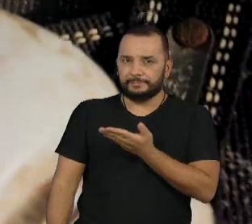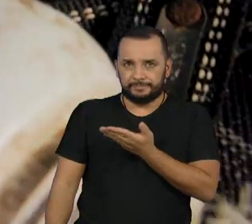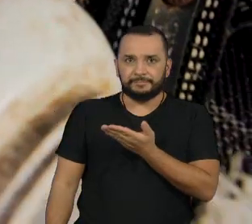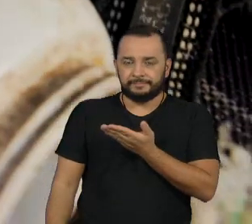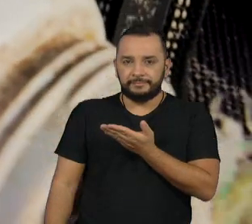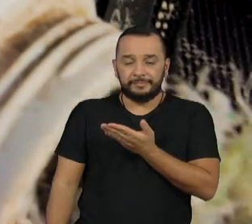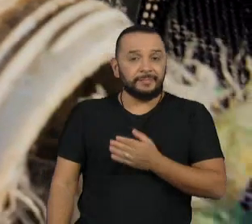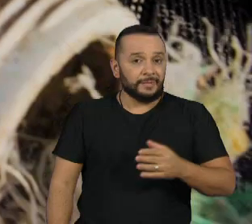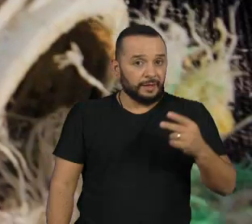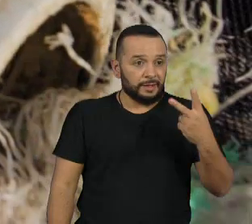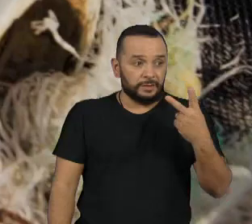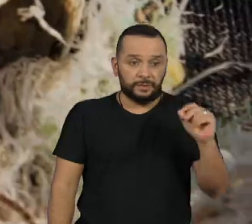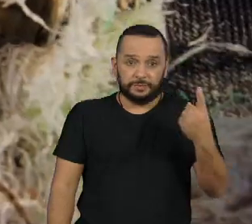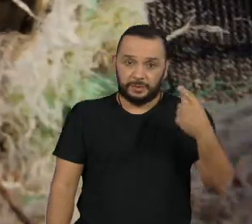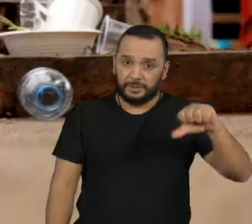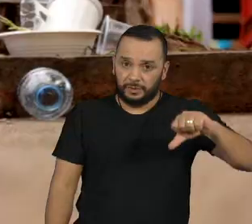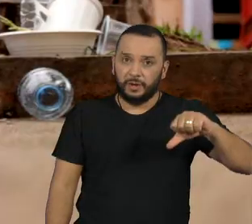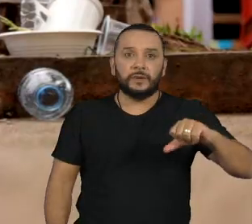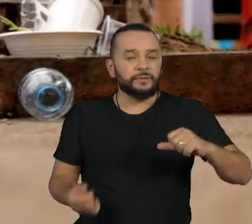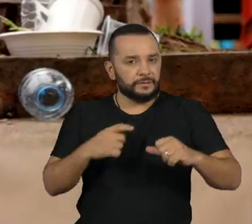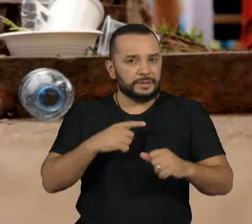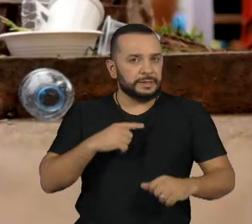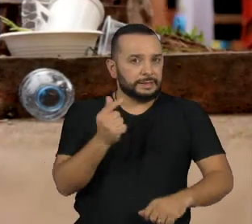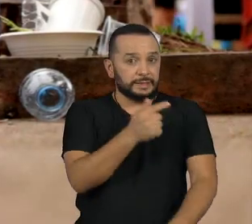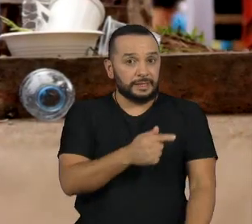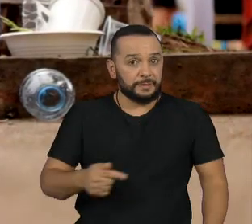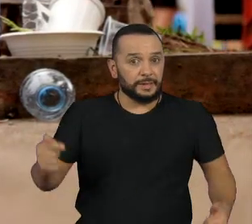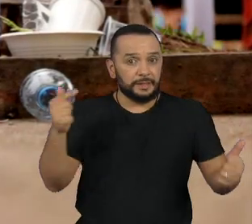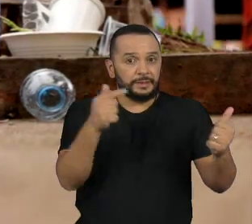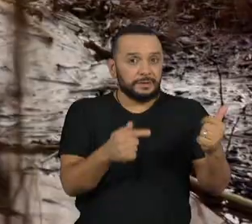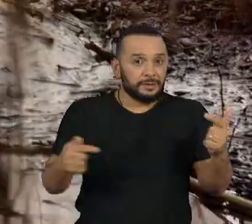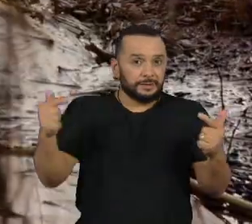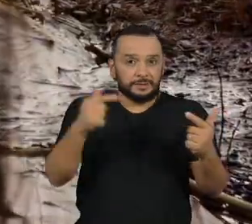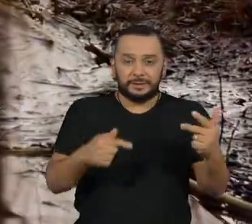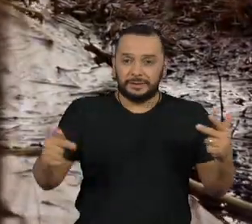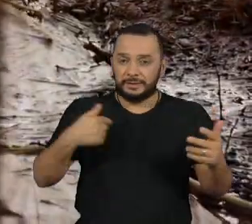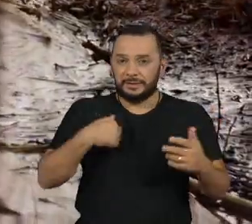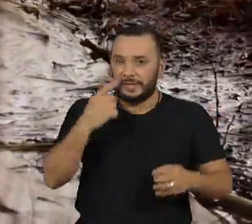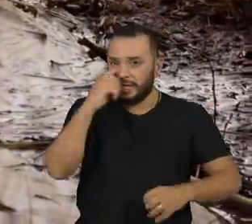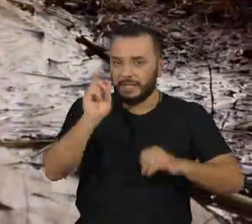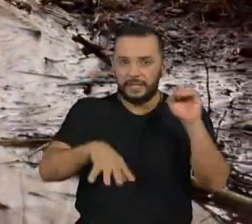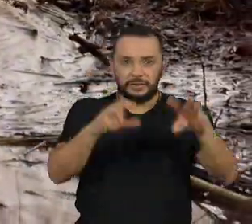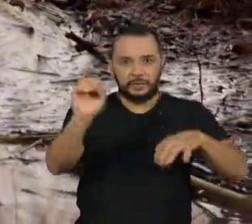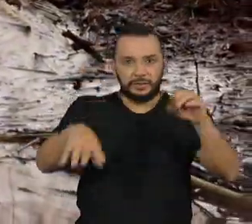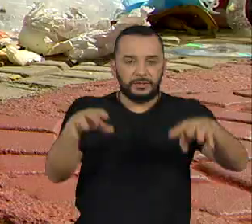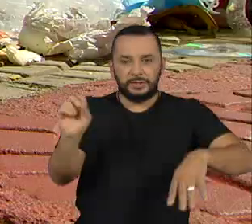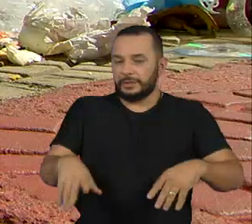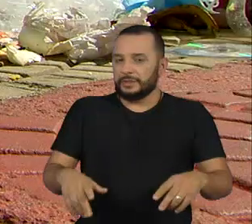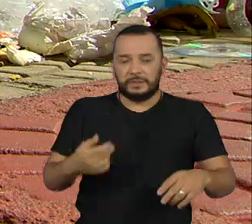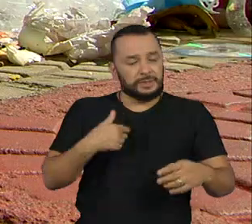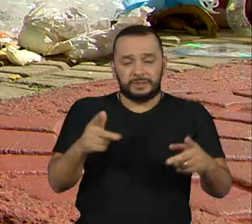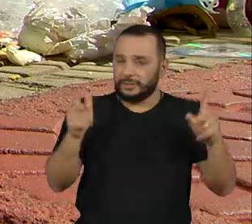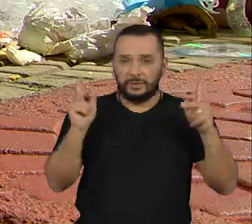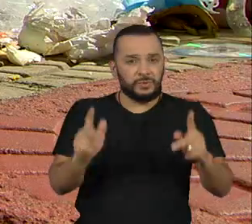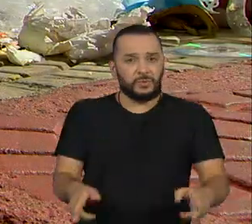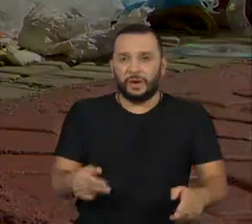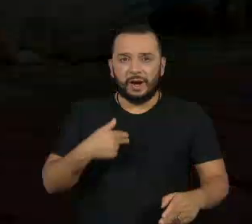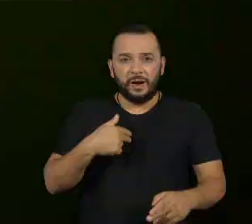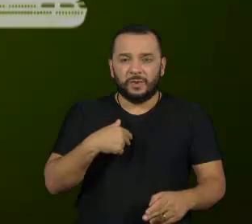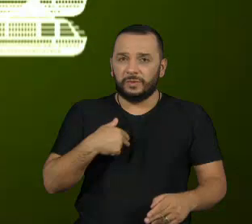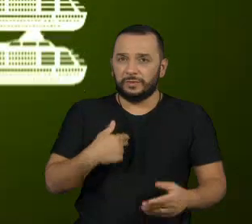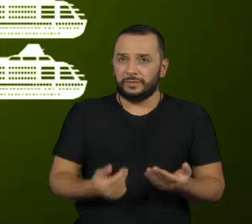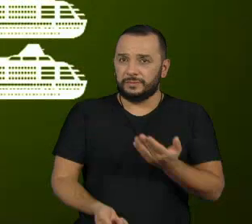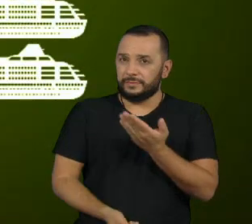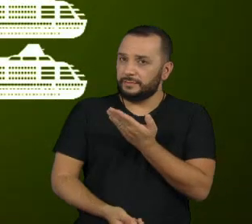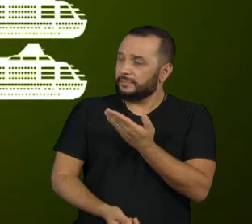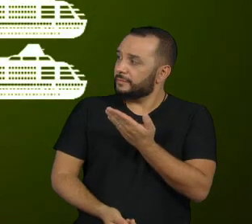Em 2019, a cada semana, os brasileiros jogaram no lixo um volume de resíduos equivalente